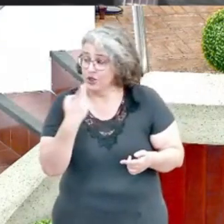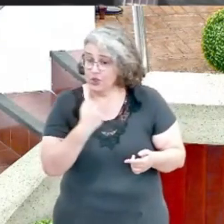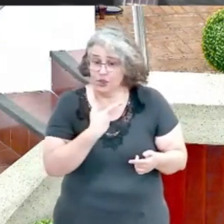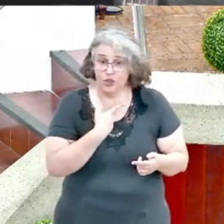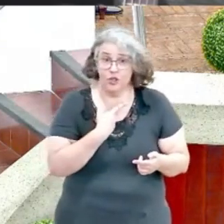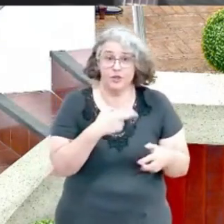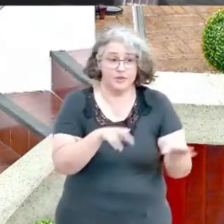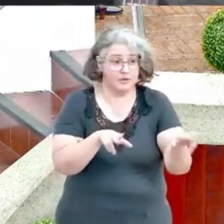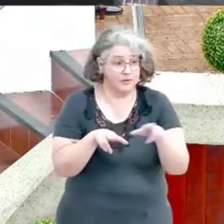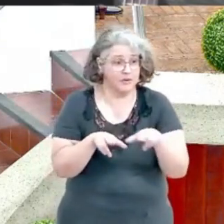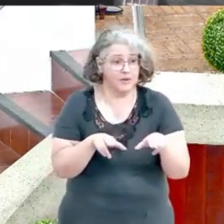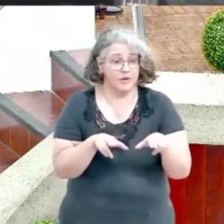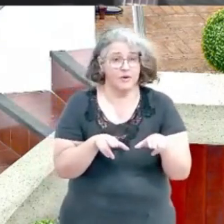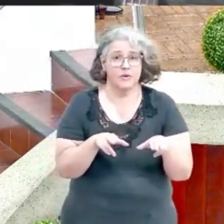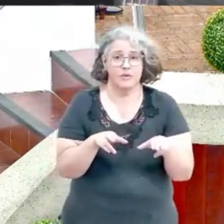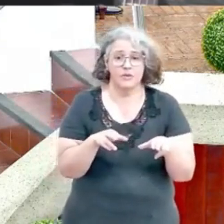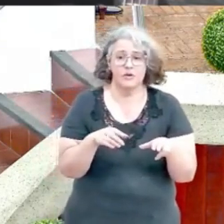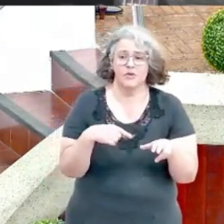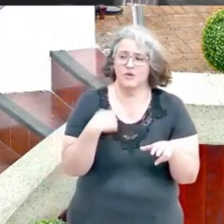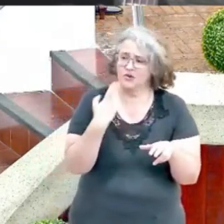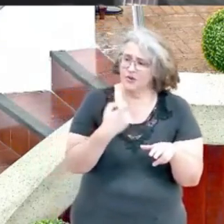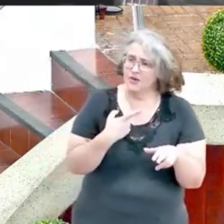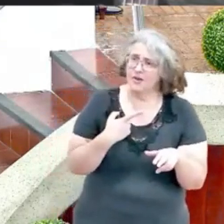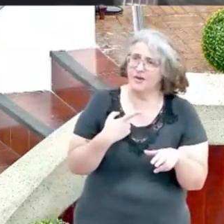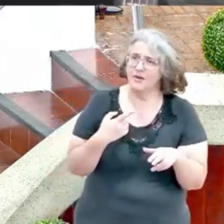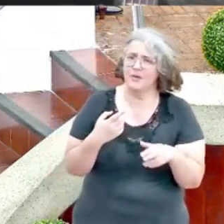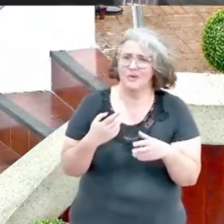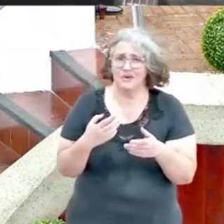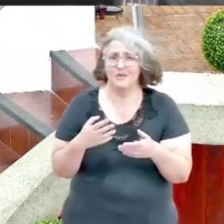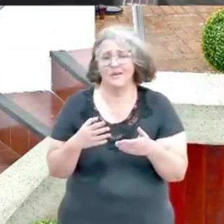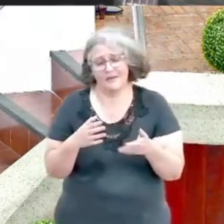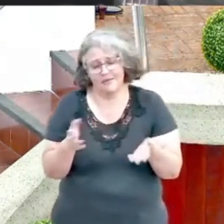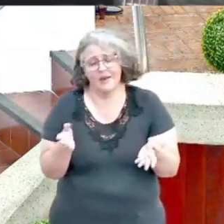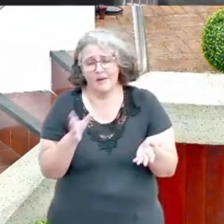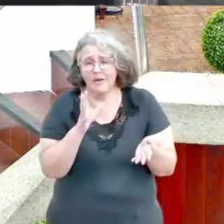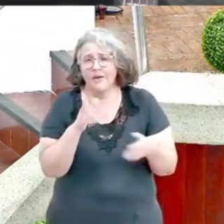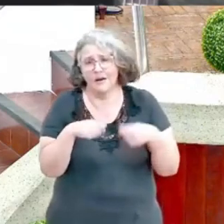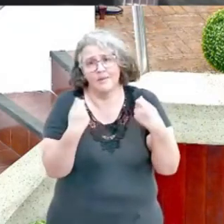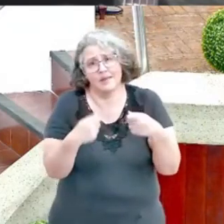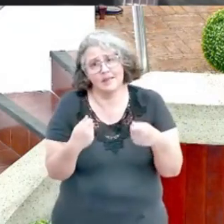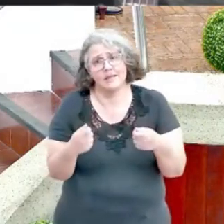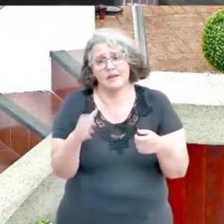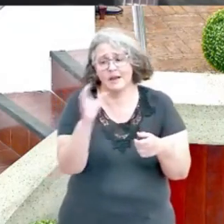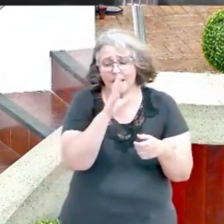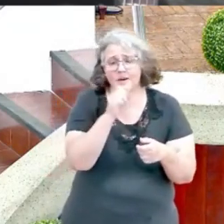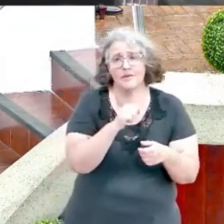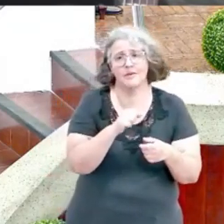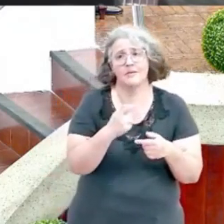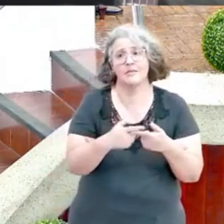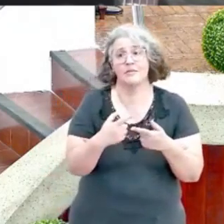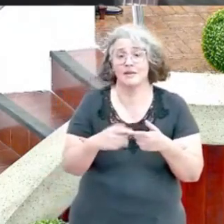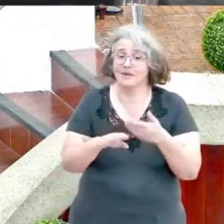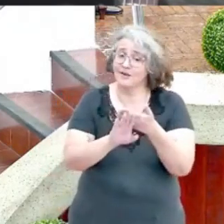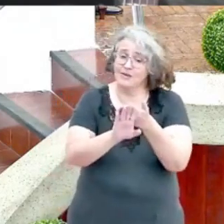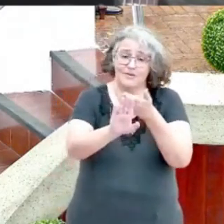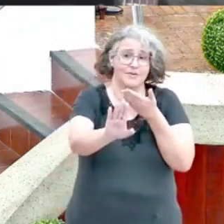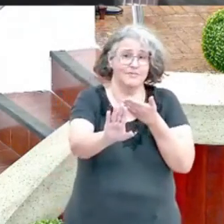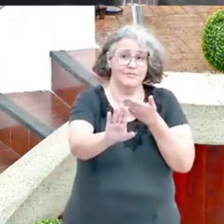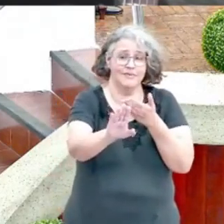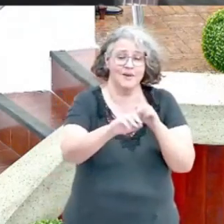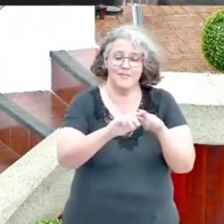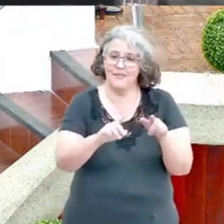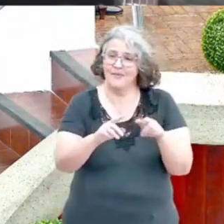irmãos, orfanados por breve tempo de vossa presença, não porém do